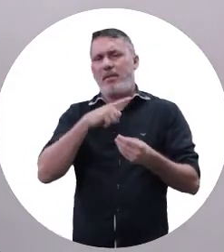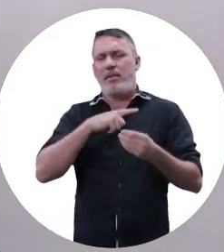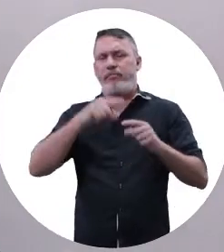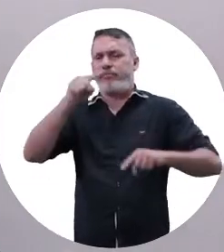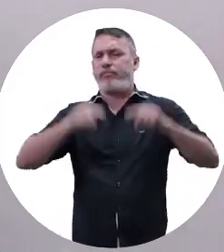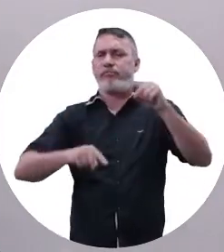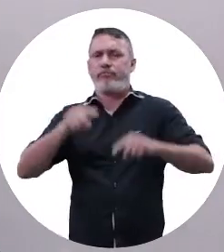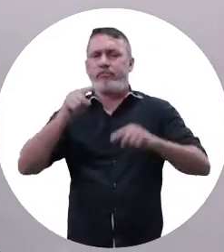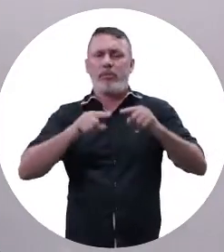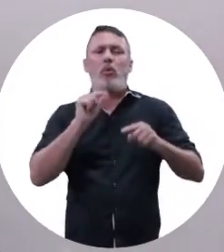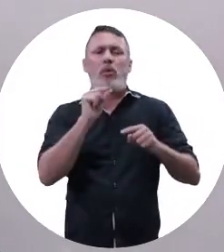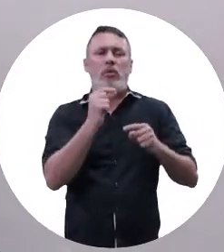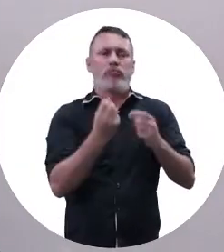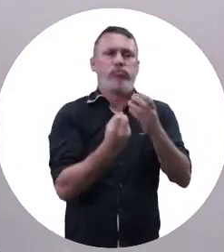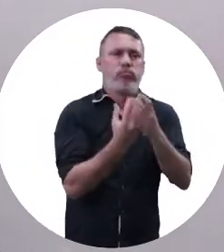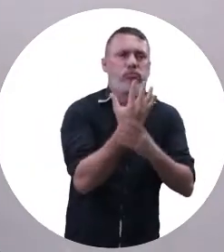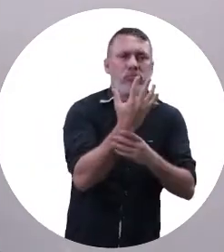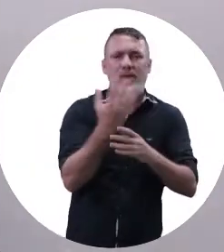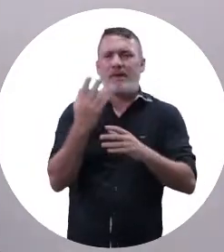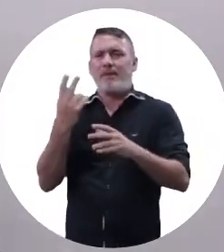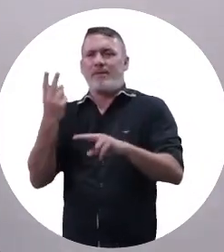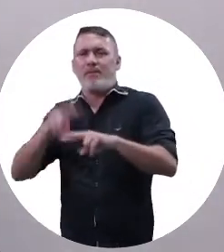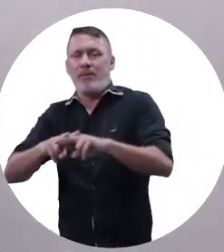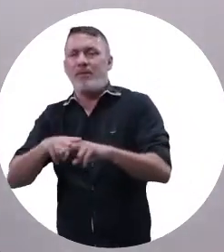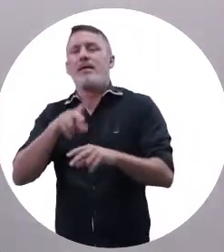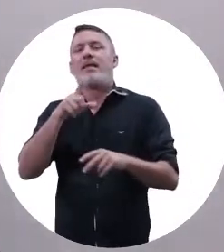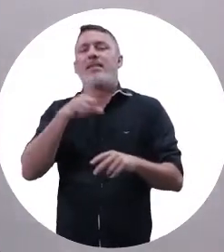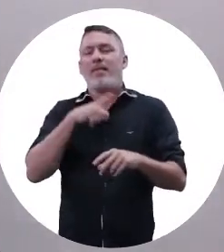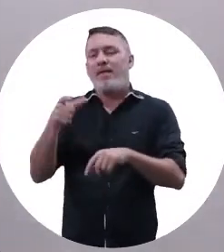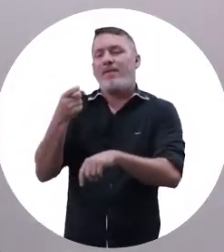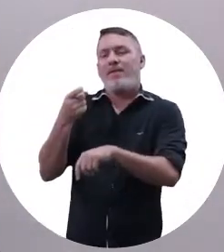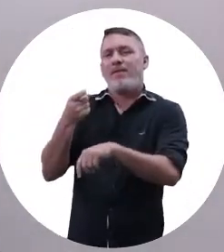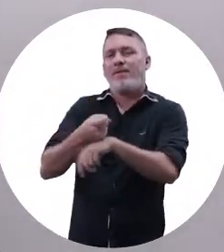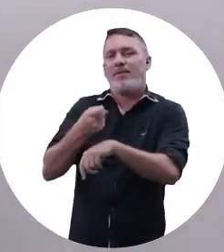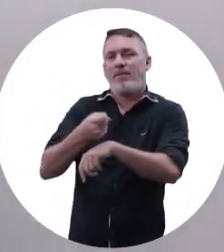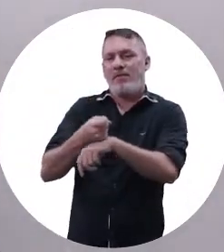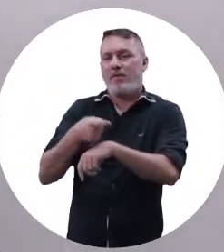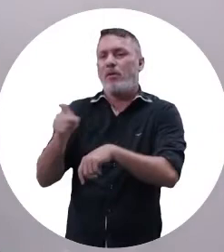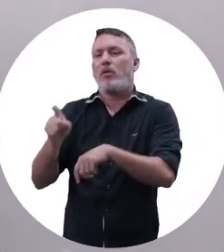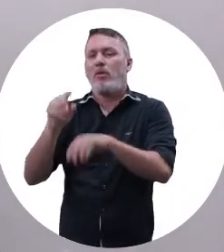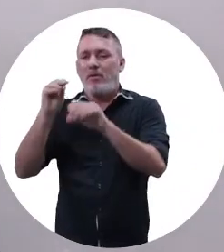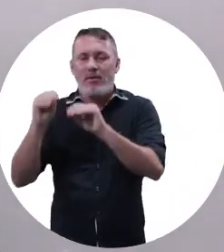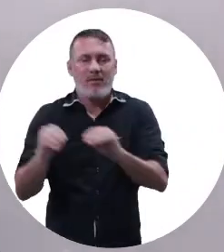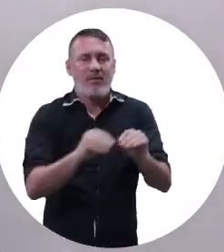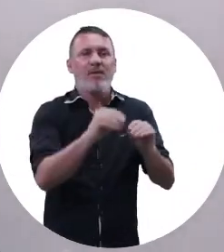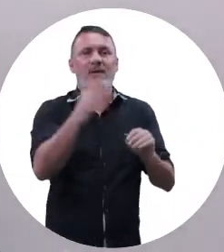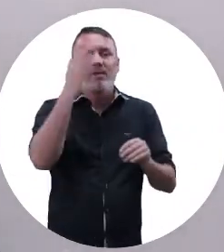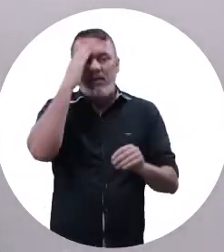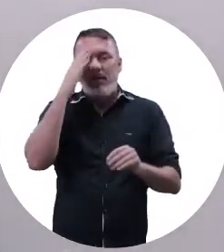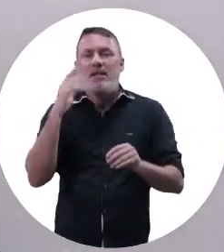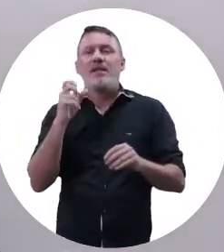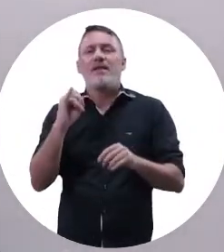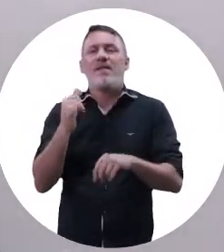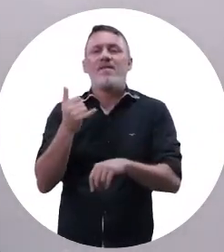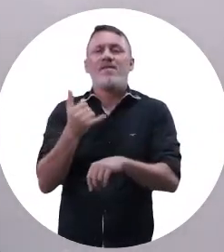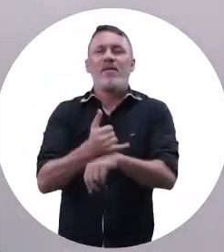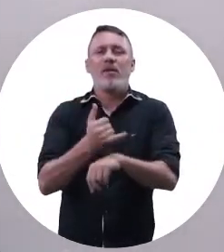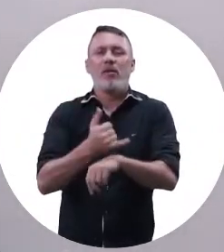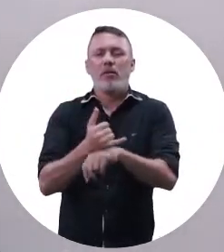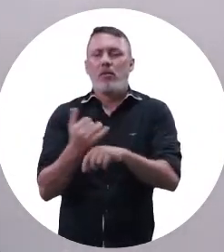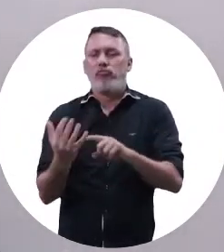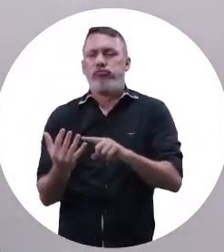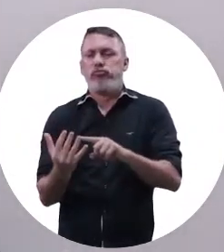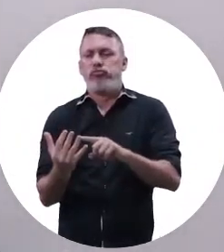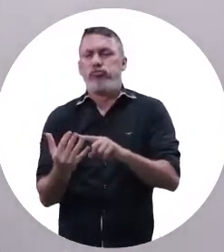pontos de fusão e pontos de ebulição. Tanto que quando elas vão para o estado líquido, fica aquele rubro vermelho, porque a temperatura está